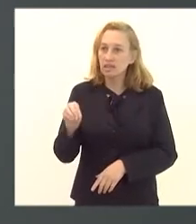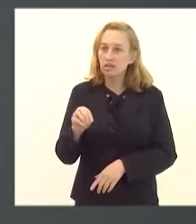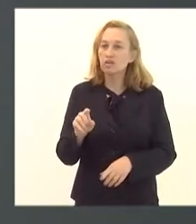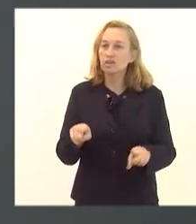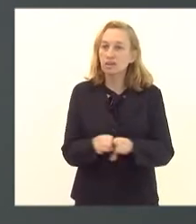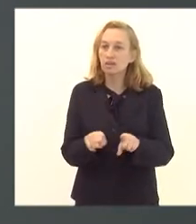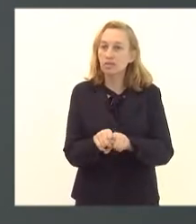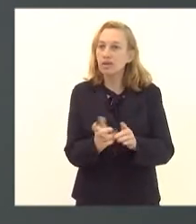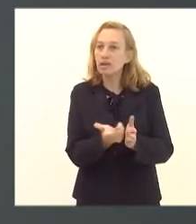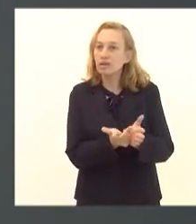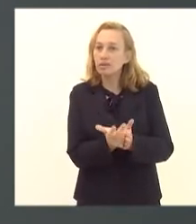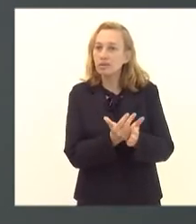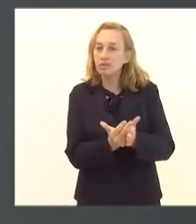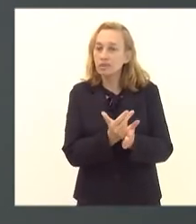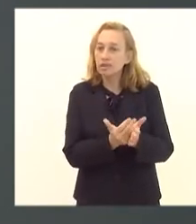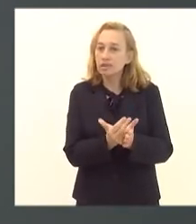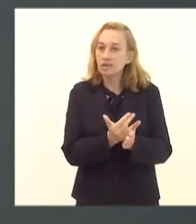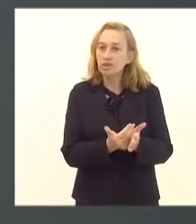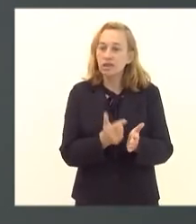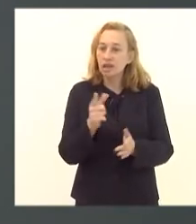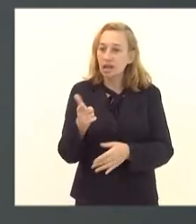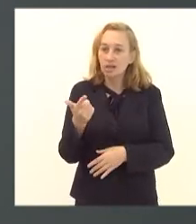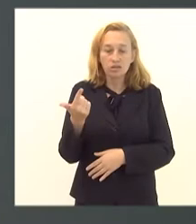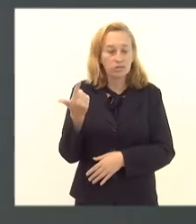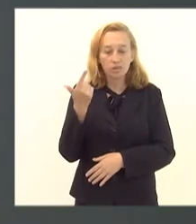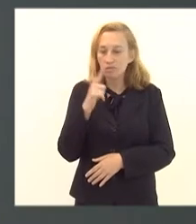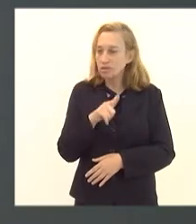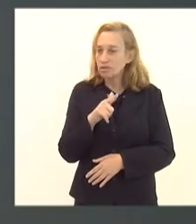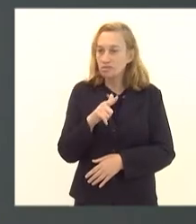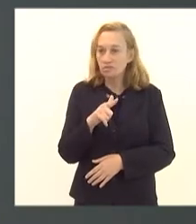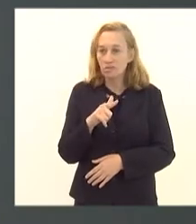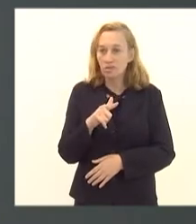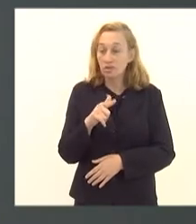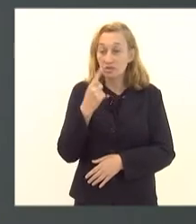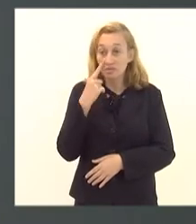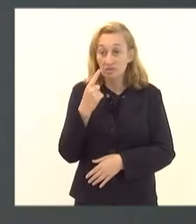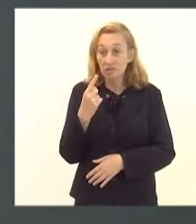qual a localização? Esse eu não tenho nenhuma chance de descobrir onde é.